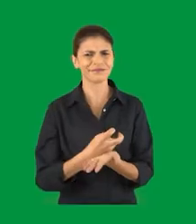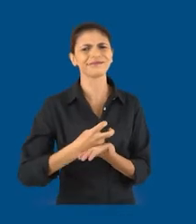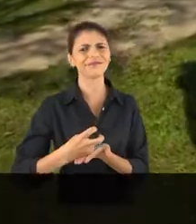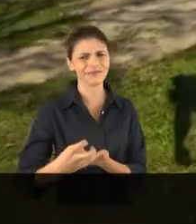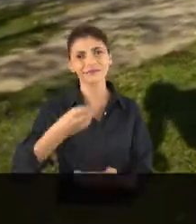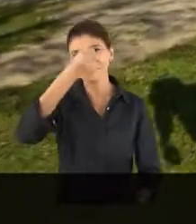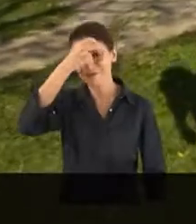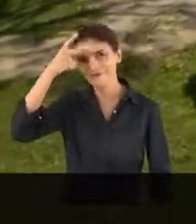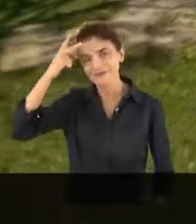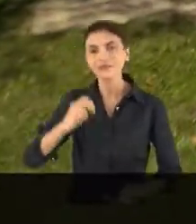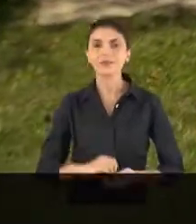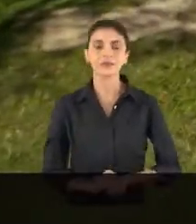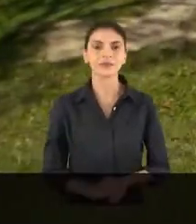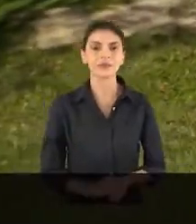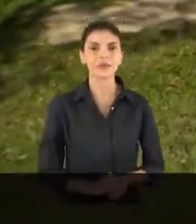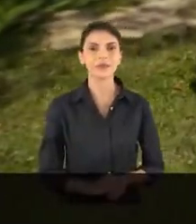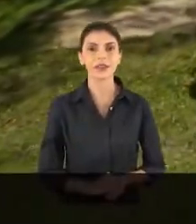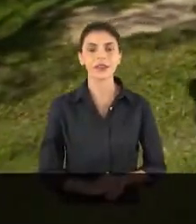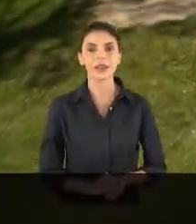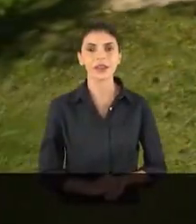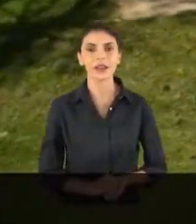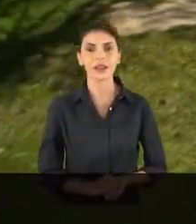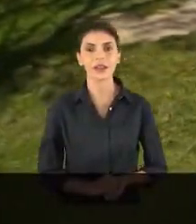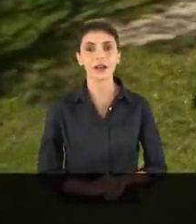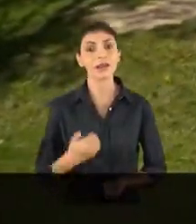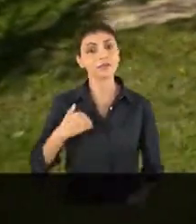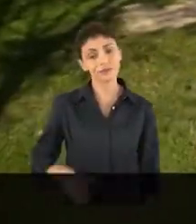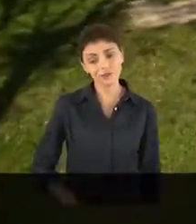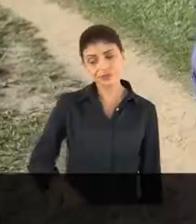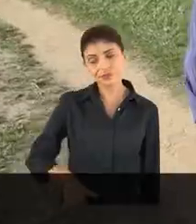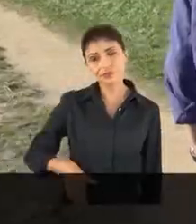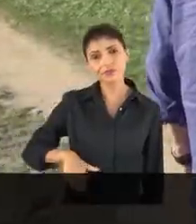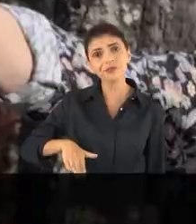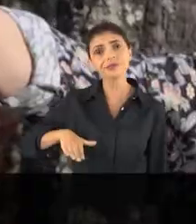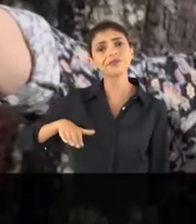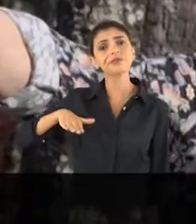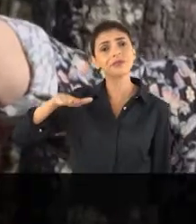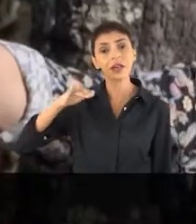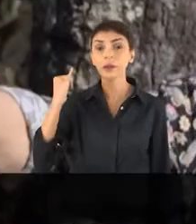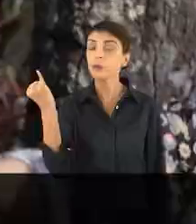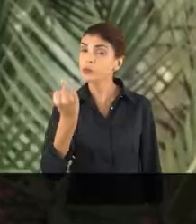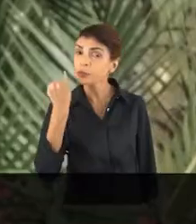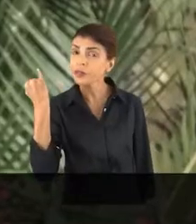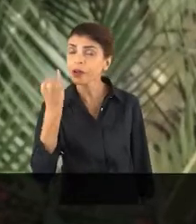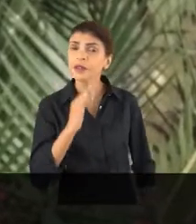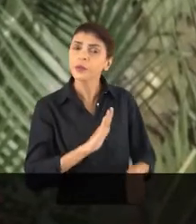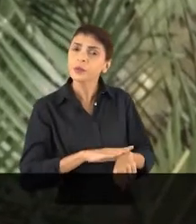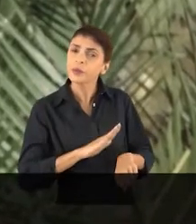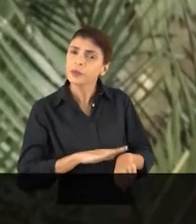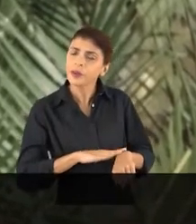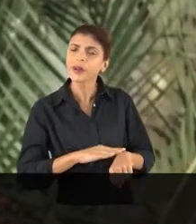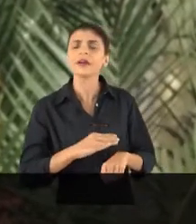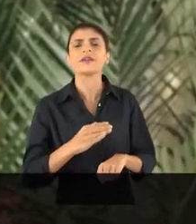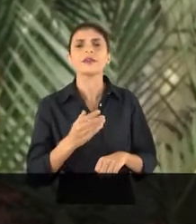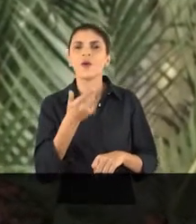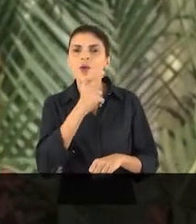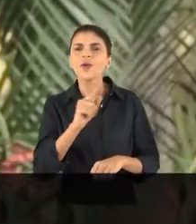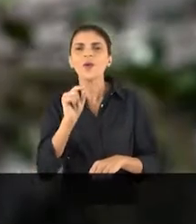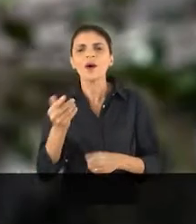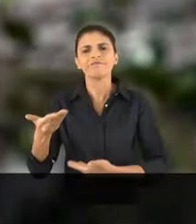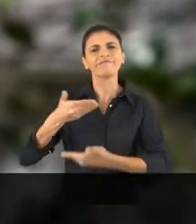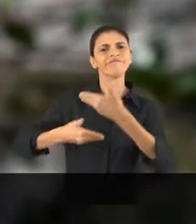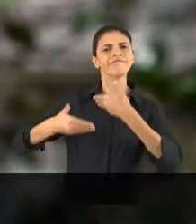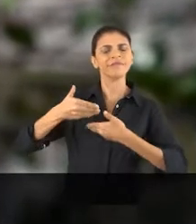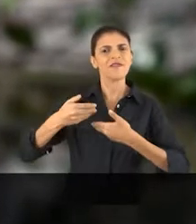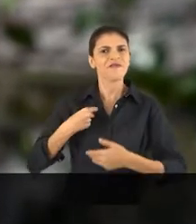aí. Aqui foi onde eu passei a minha primeira infância, né? Um momento tão importante, onde você recebe os